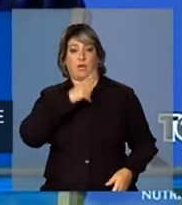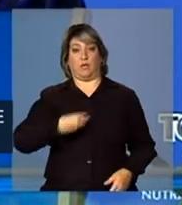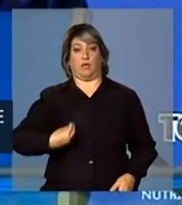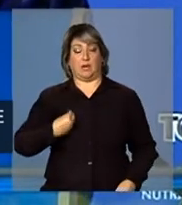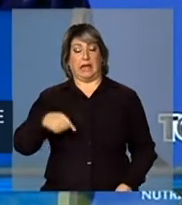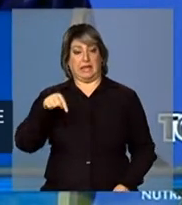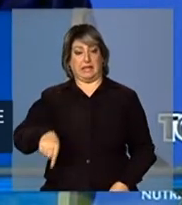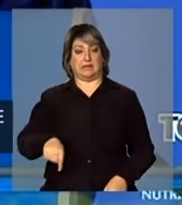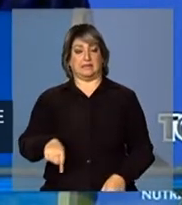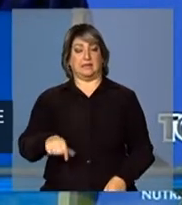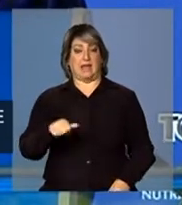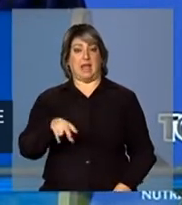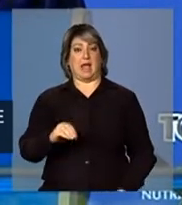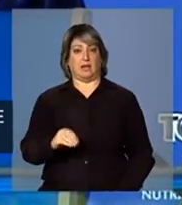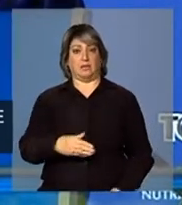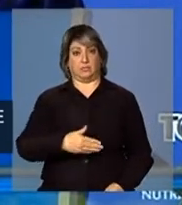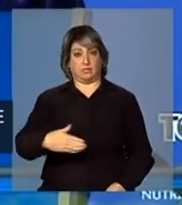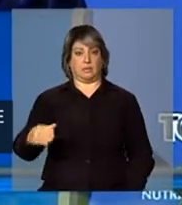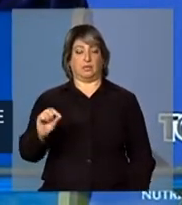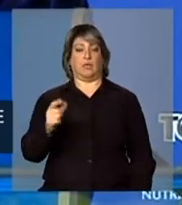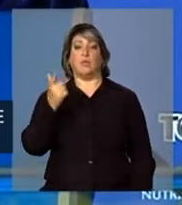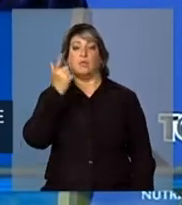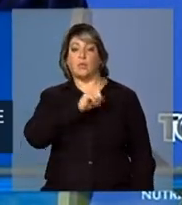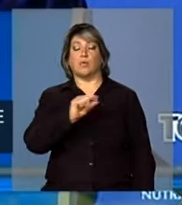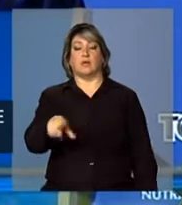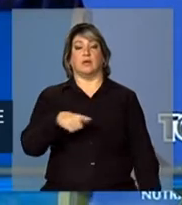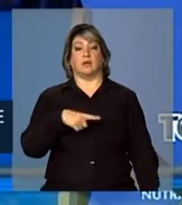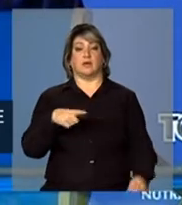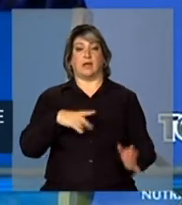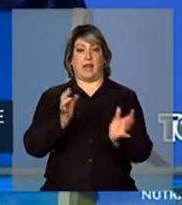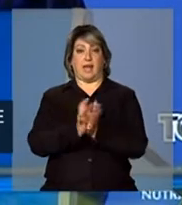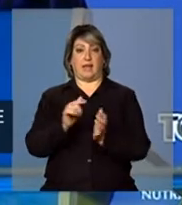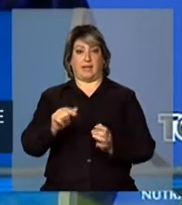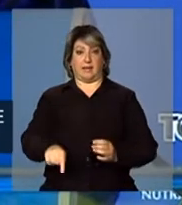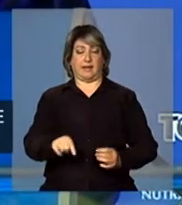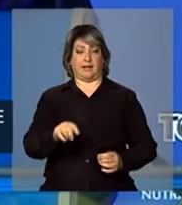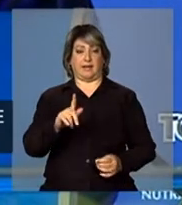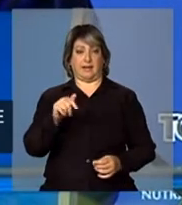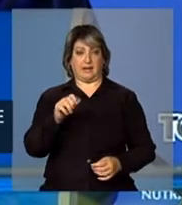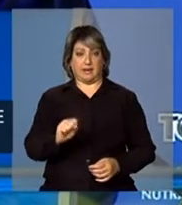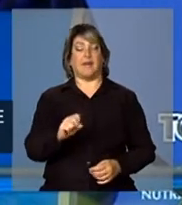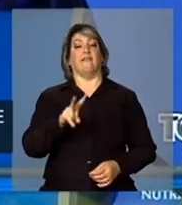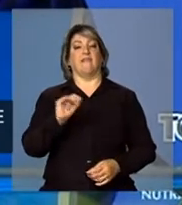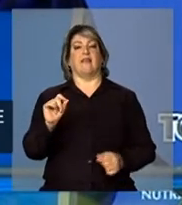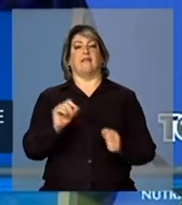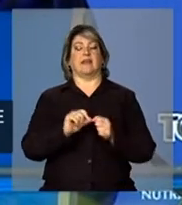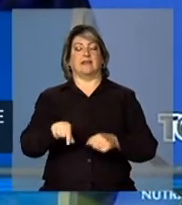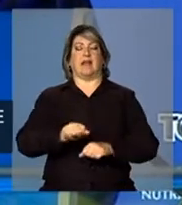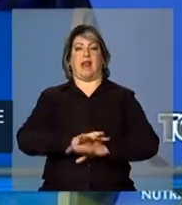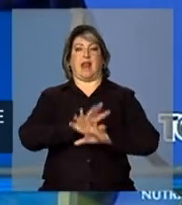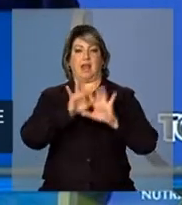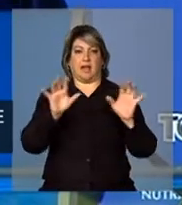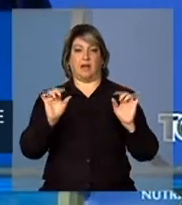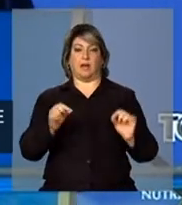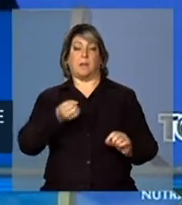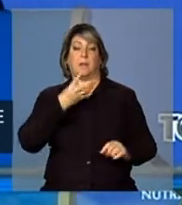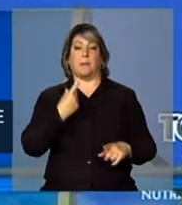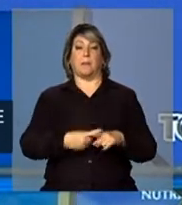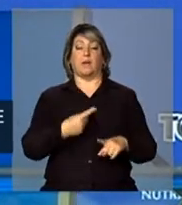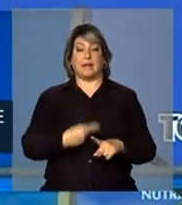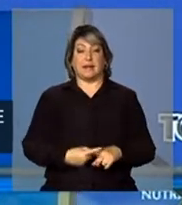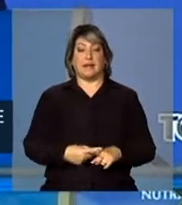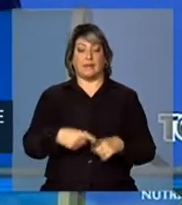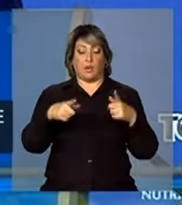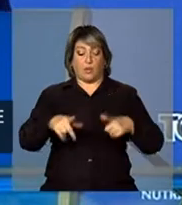ano ainda de concessão na área do gás vai deixar isso cada vez mais claro, porque serão as